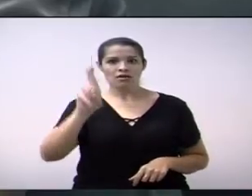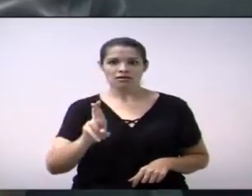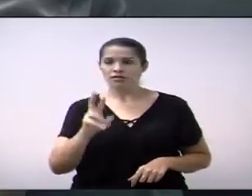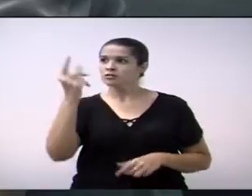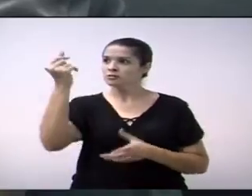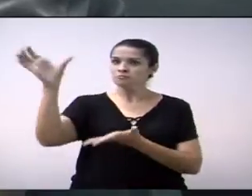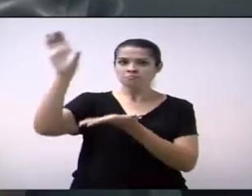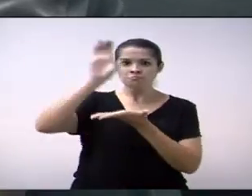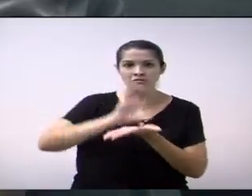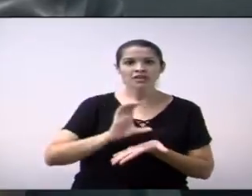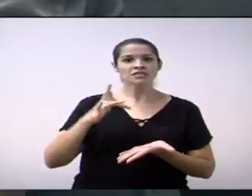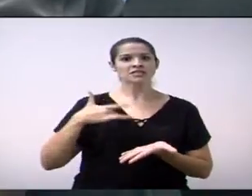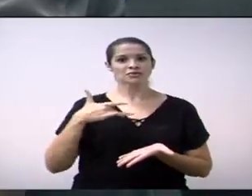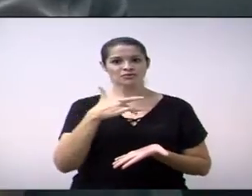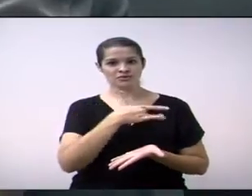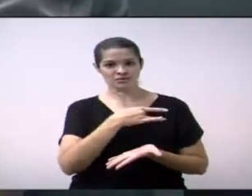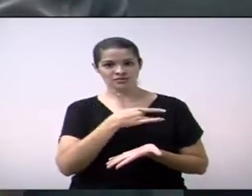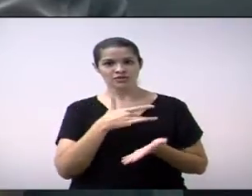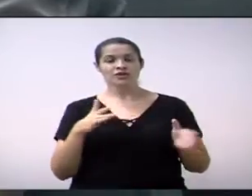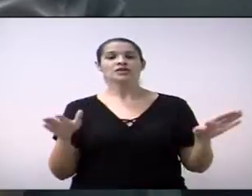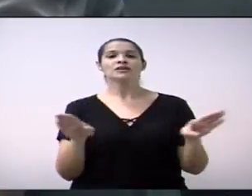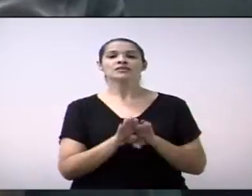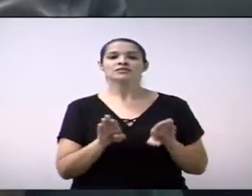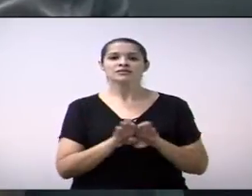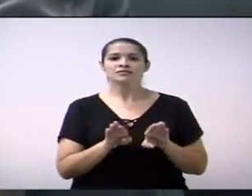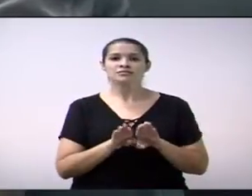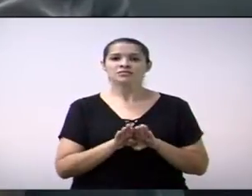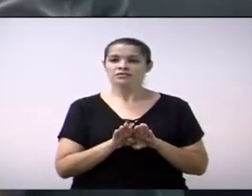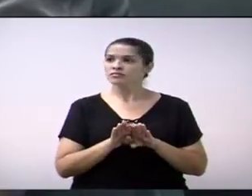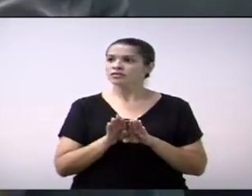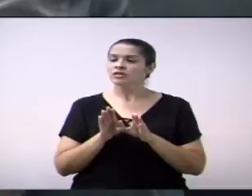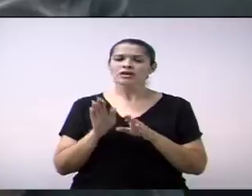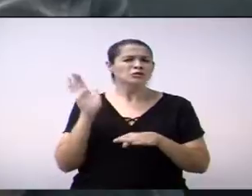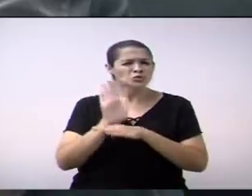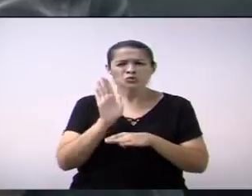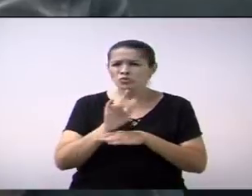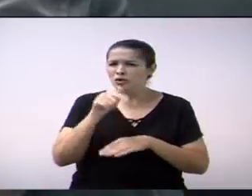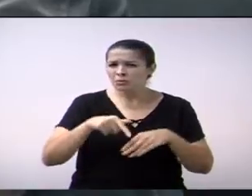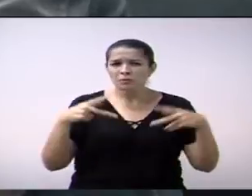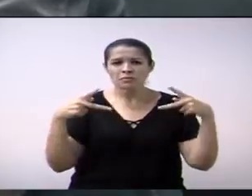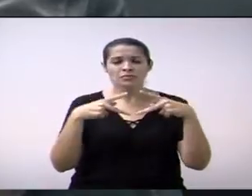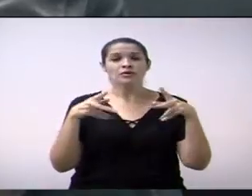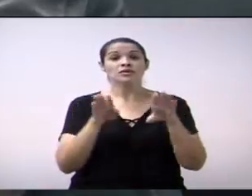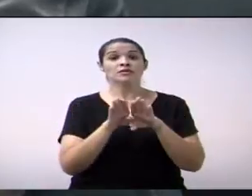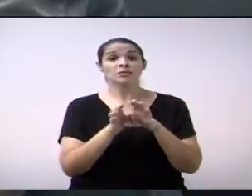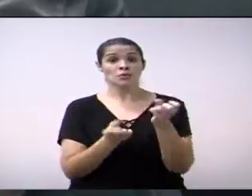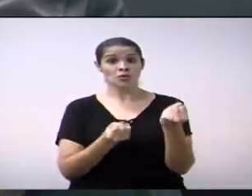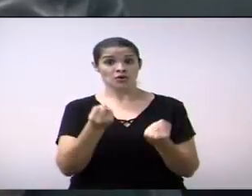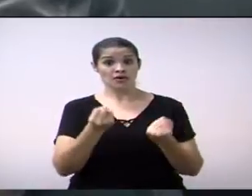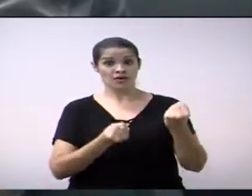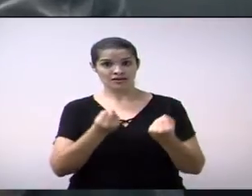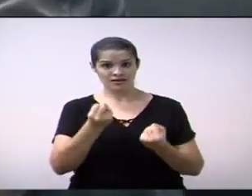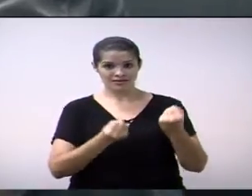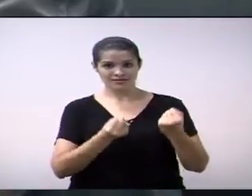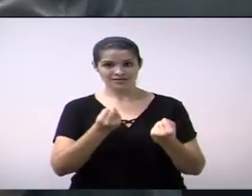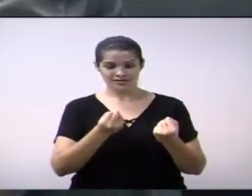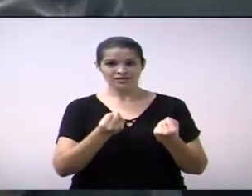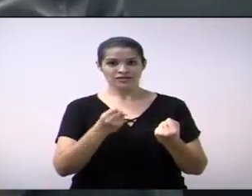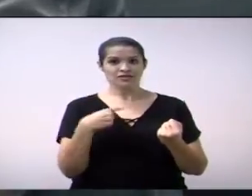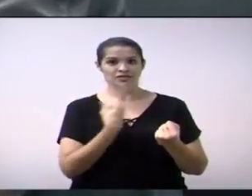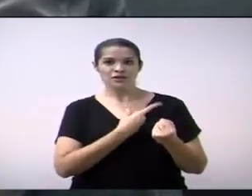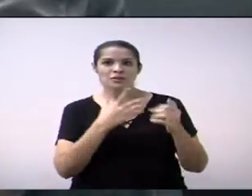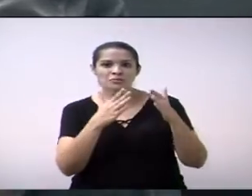também destinou aquele kit do Conselho Tutelar, e o carro está sendo providenciado, um